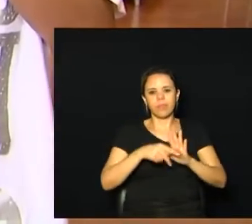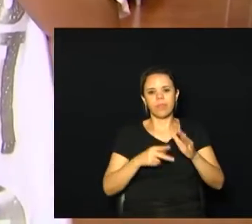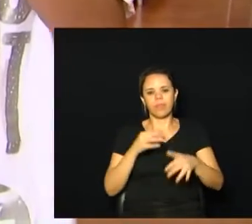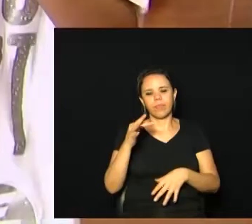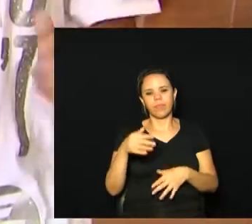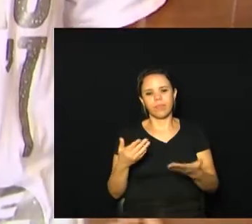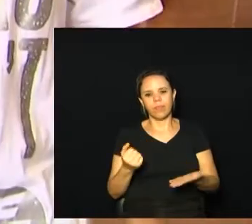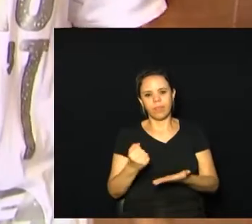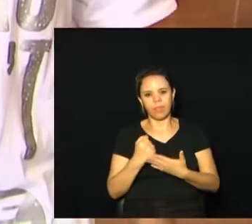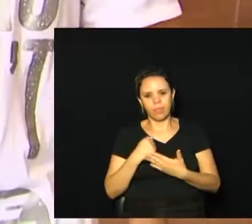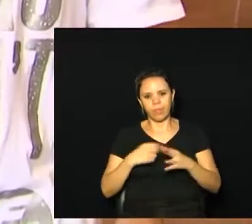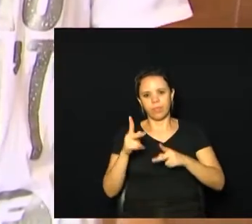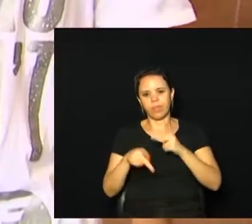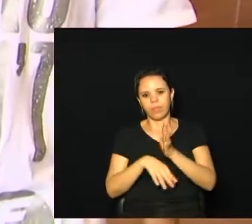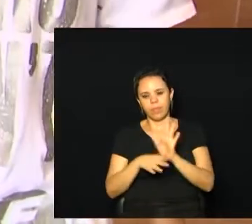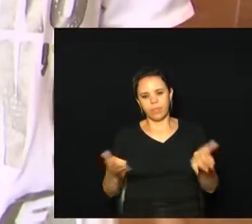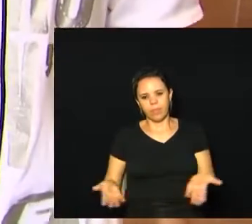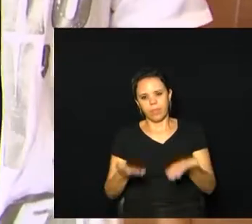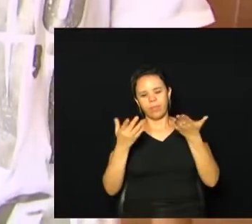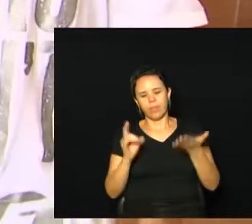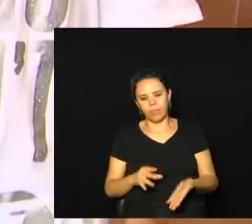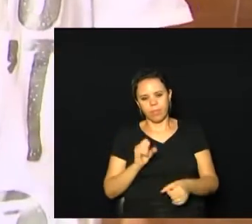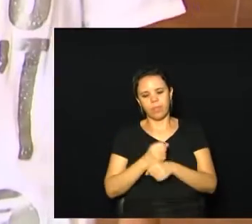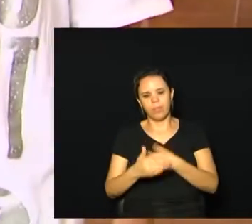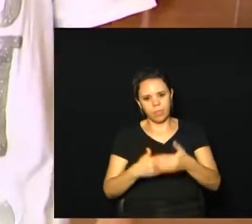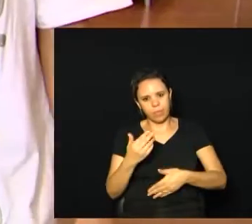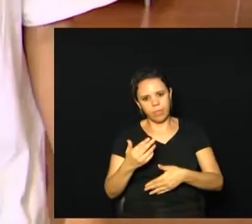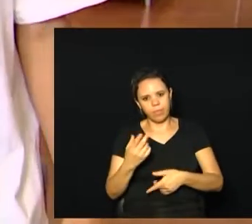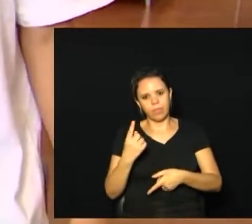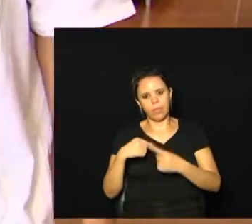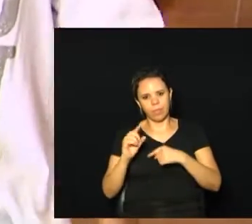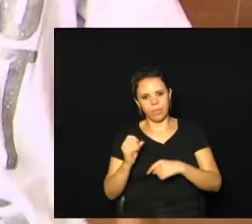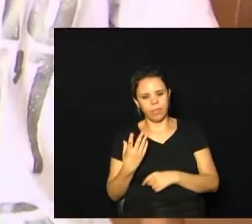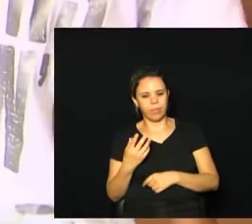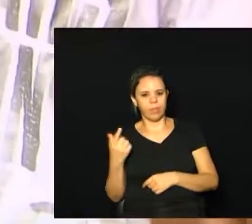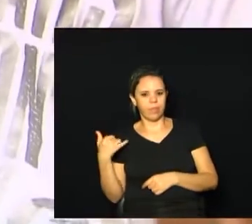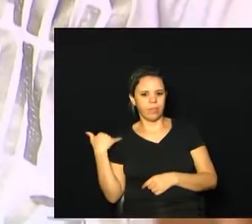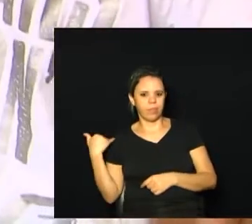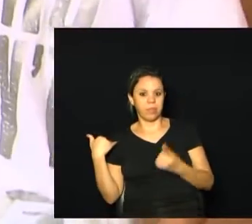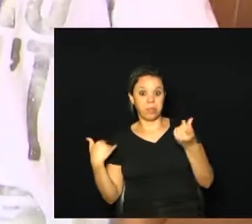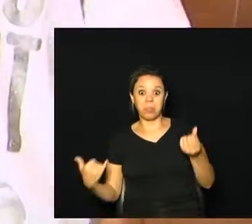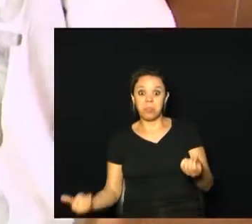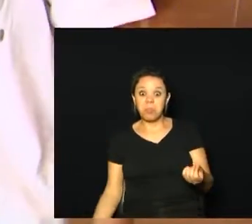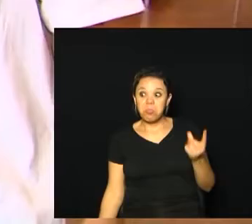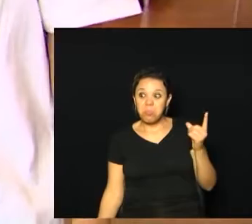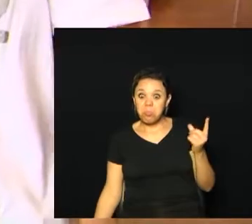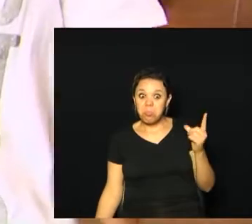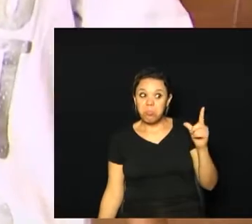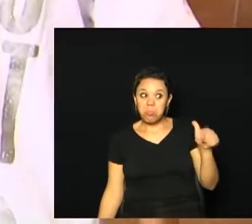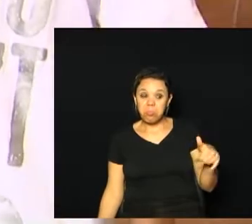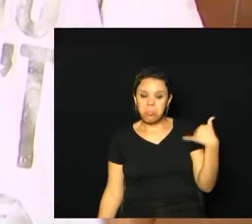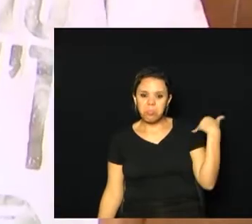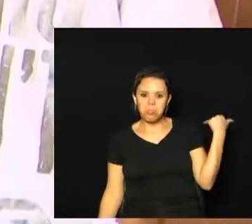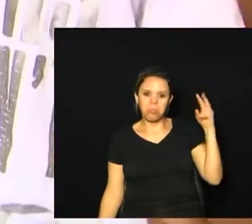além de me ajudar, vai ajudar muita gente. Então, ele não vai parar por aqui, o AfroCrown vai acontecer. Quantos anos você tem? Eu tenho 16 não, eu tenho 17. Eu